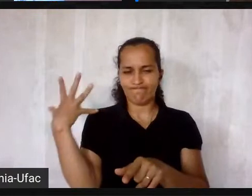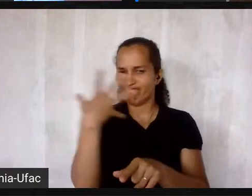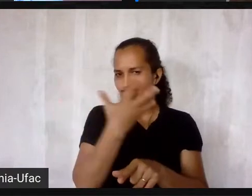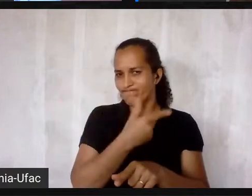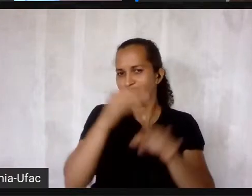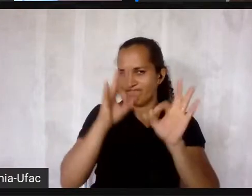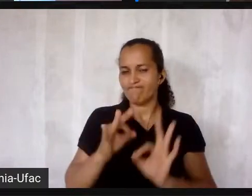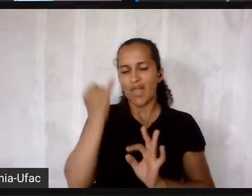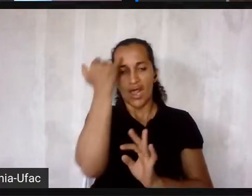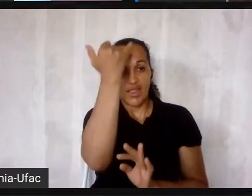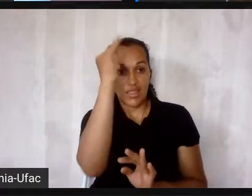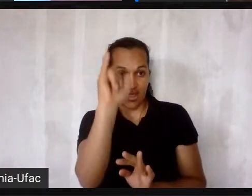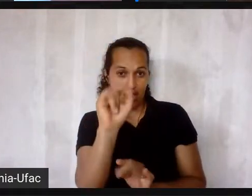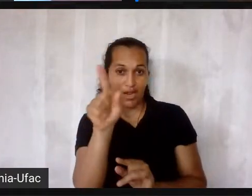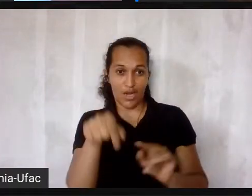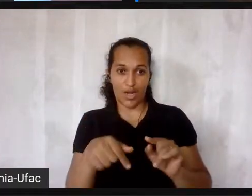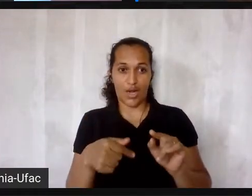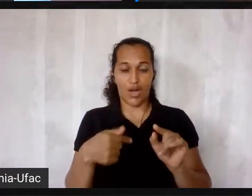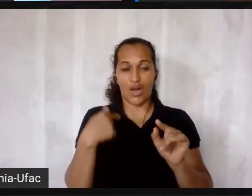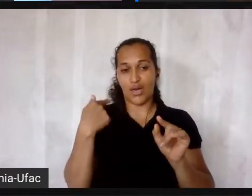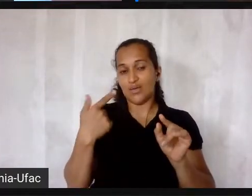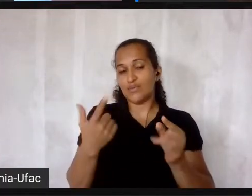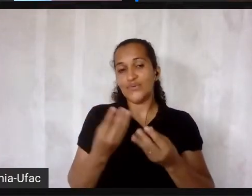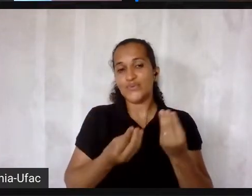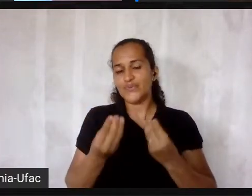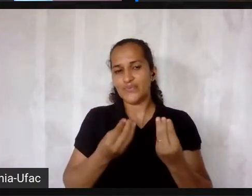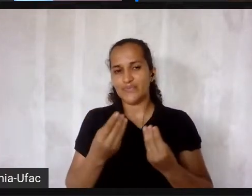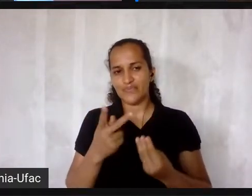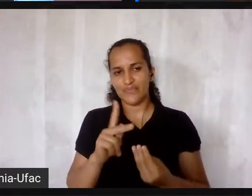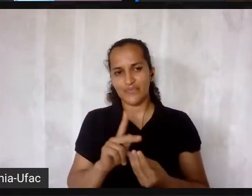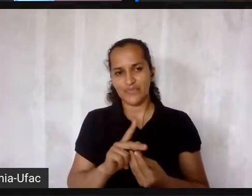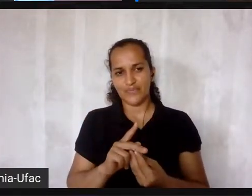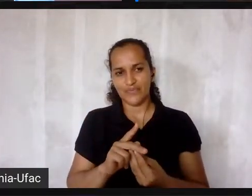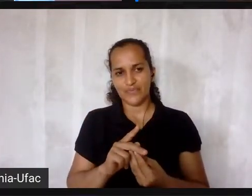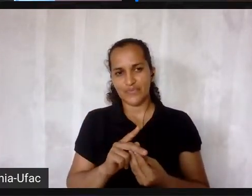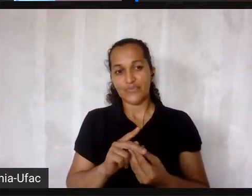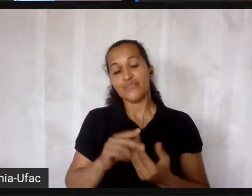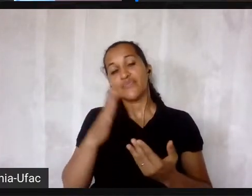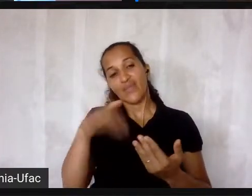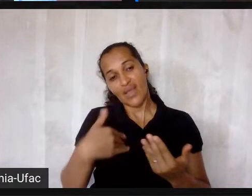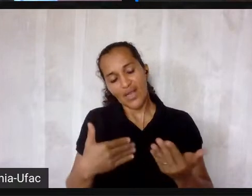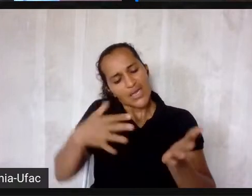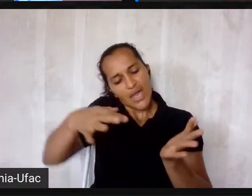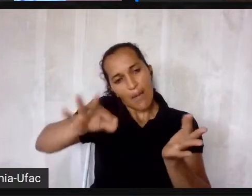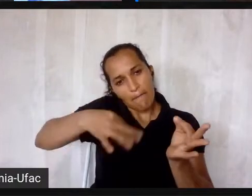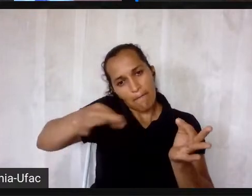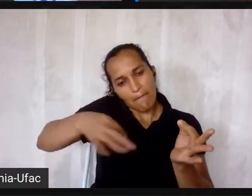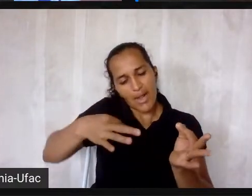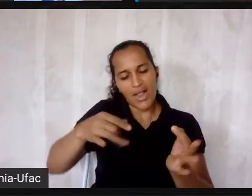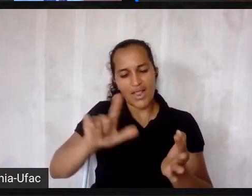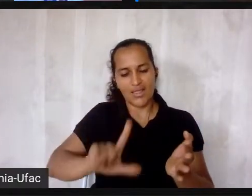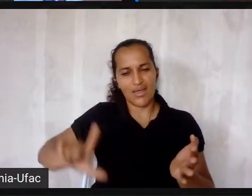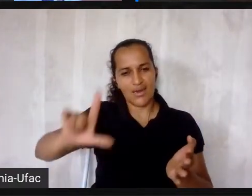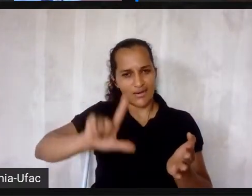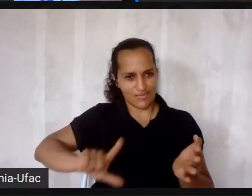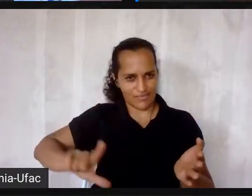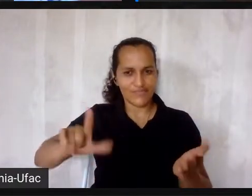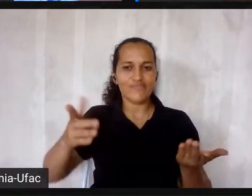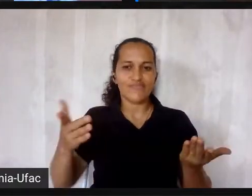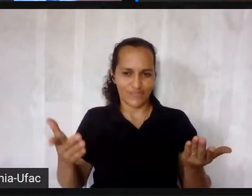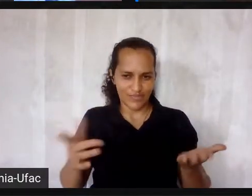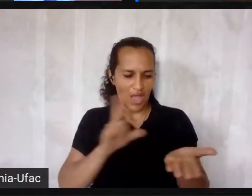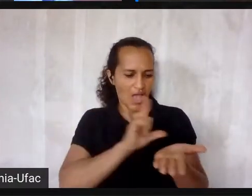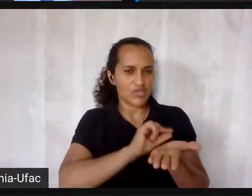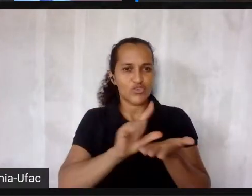falou das folhas. Não, não, não, não tem aqui. Folha literária, é? Folha literária, os artigos.